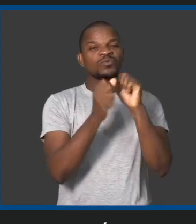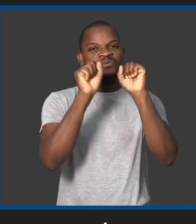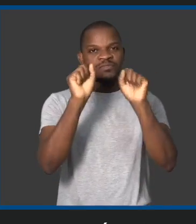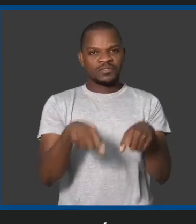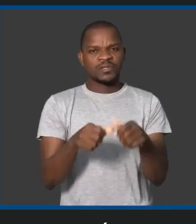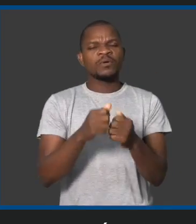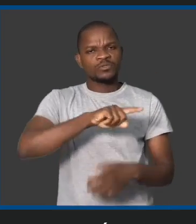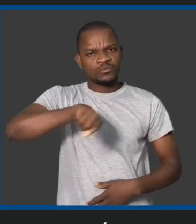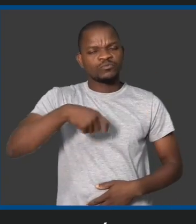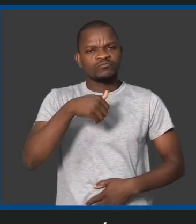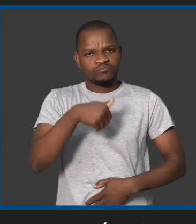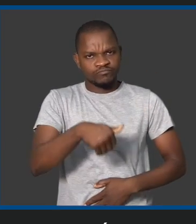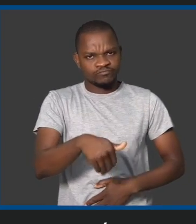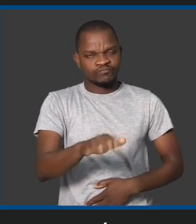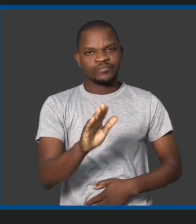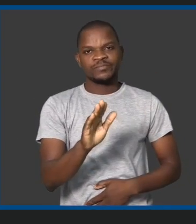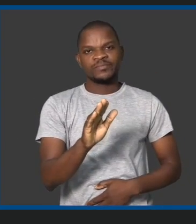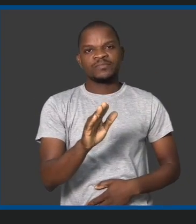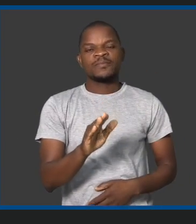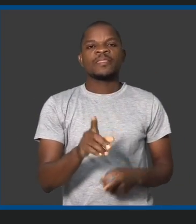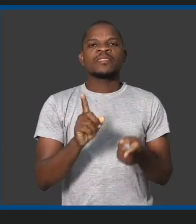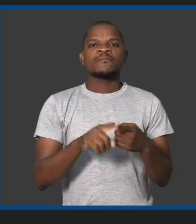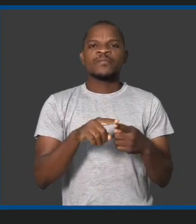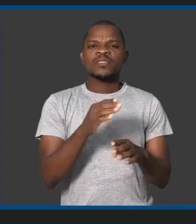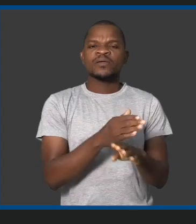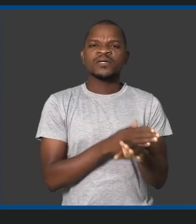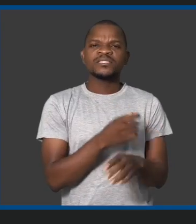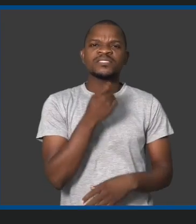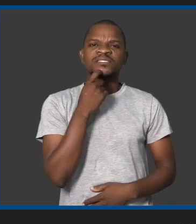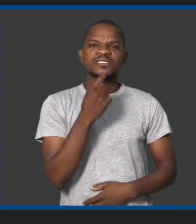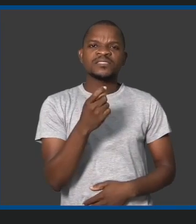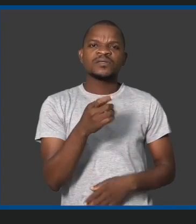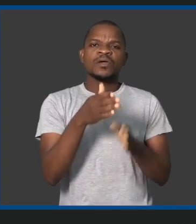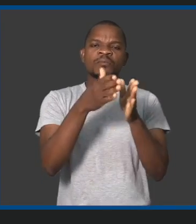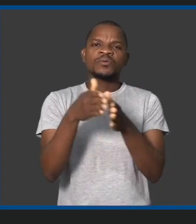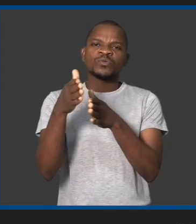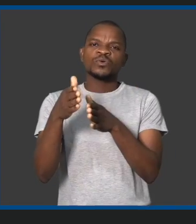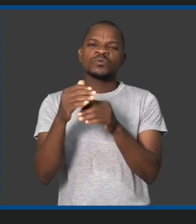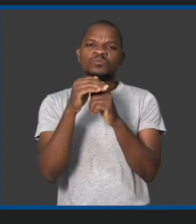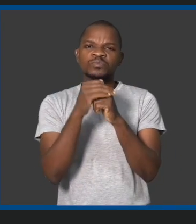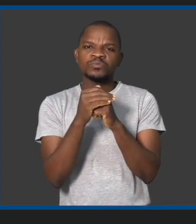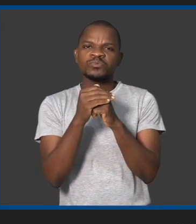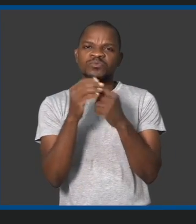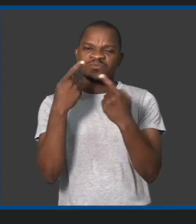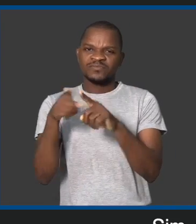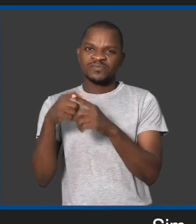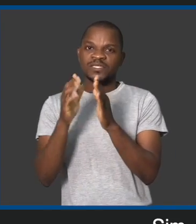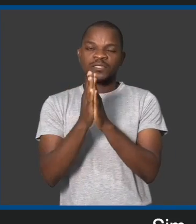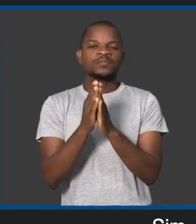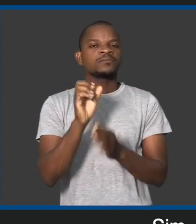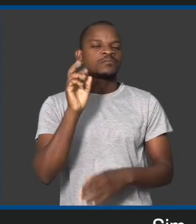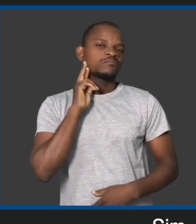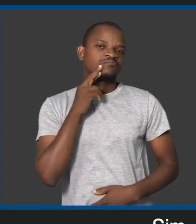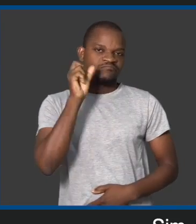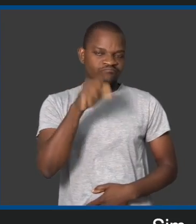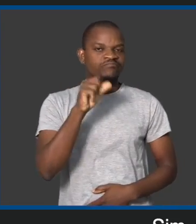mudando, como não? Nós ainda mantemos. Dizia que confissões religiosas também fazem suas orações aqui. Sim, sim,